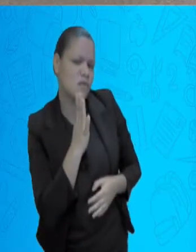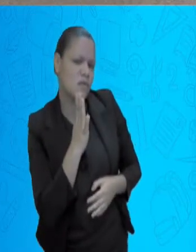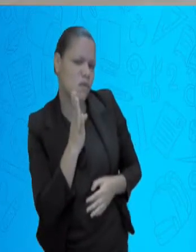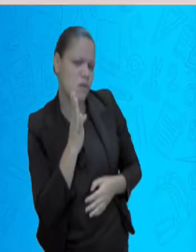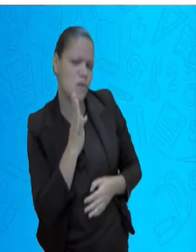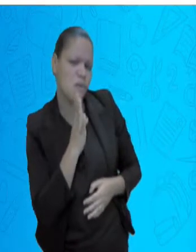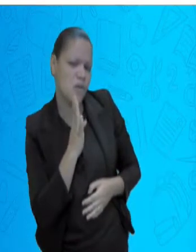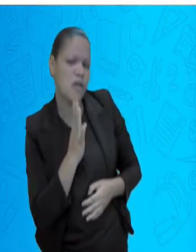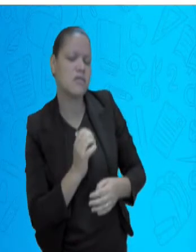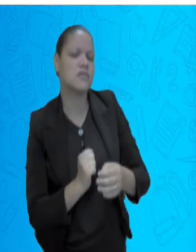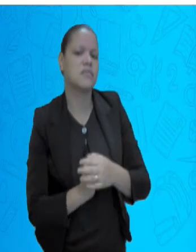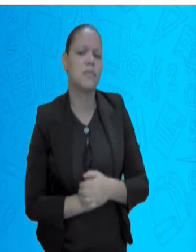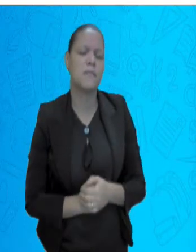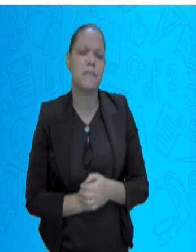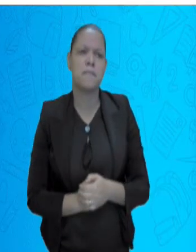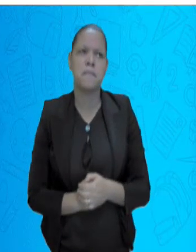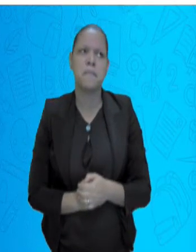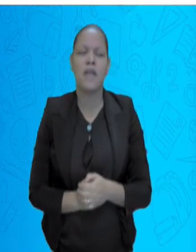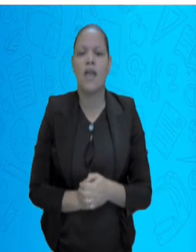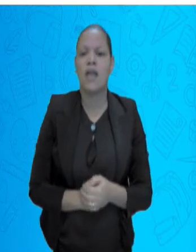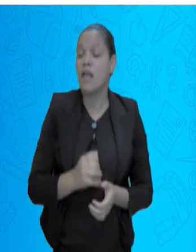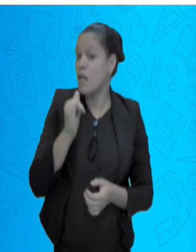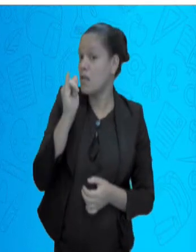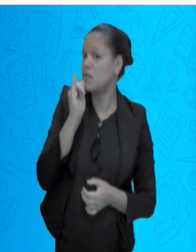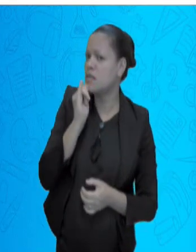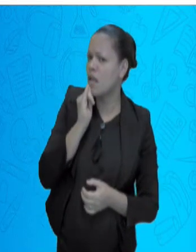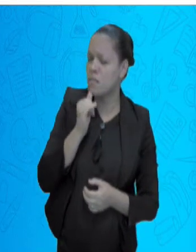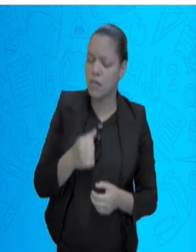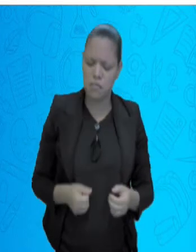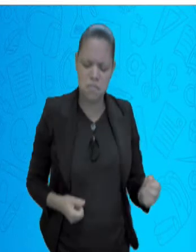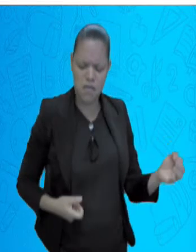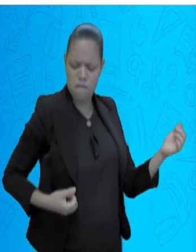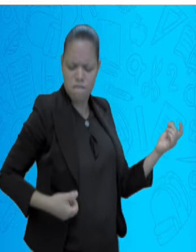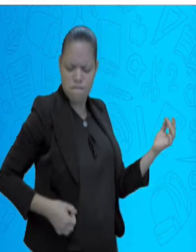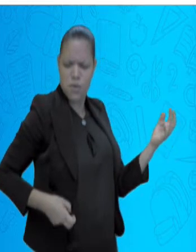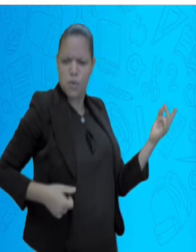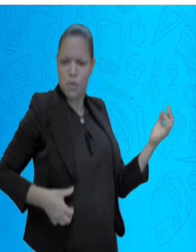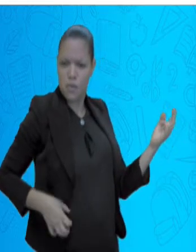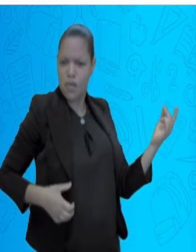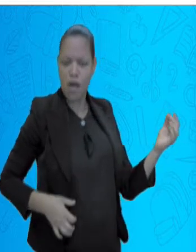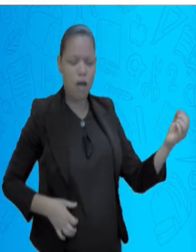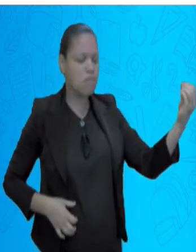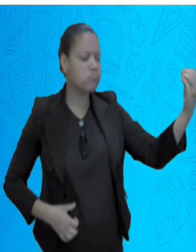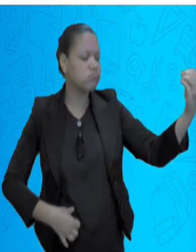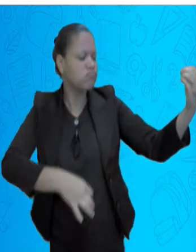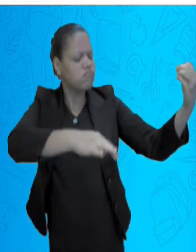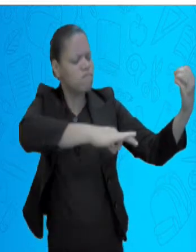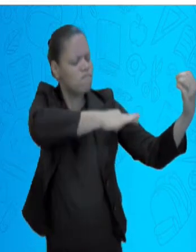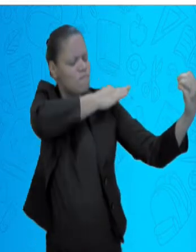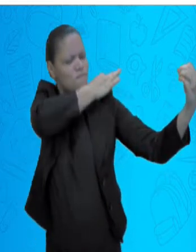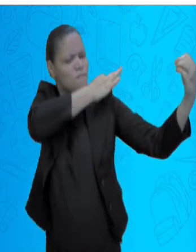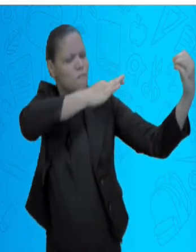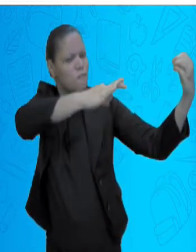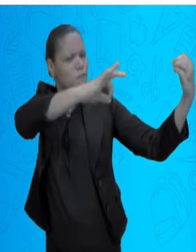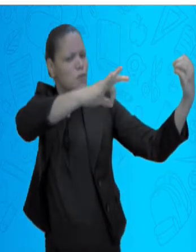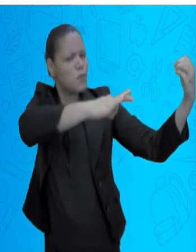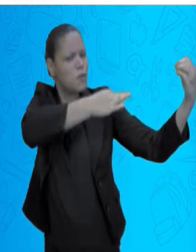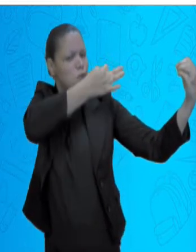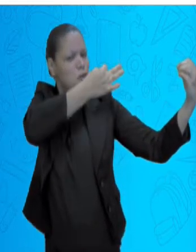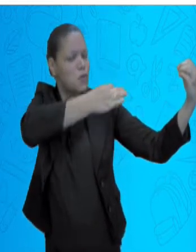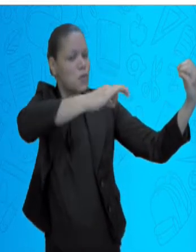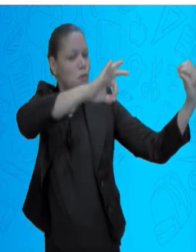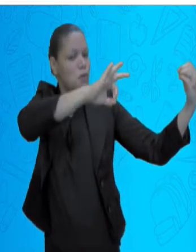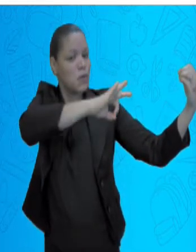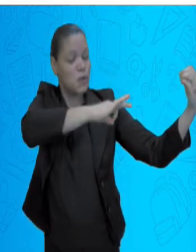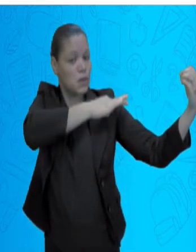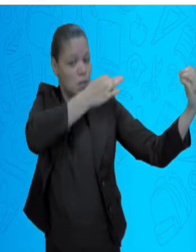imagem: violão, violino, bandolim, guitarra. Tem um instrumento de corda que ele não está no desenho,